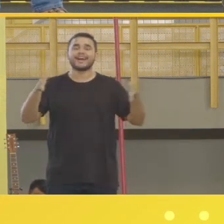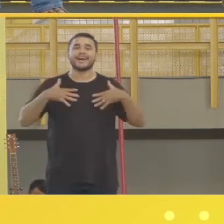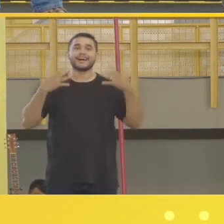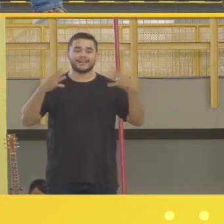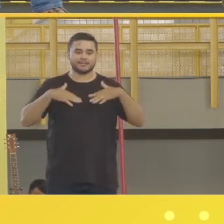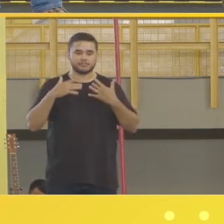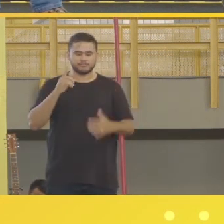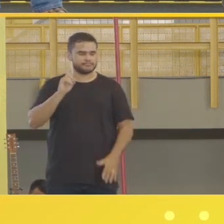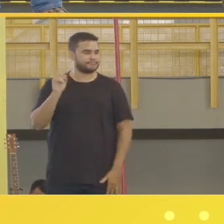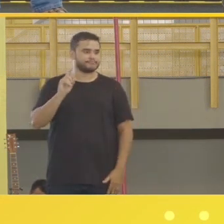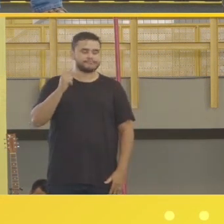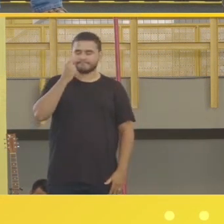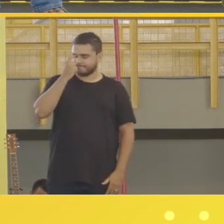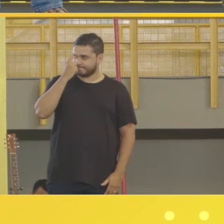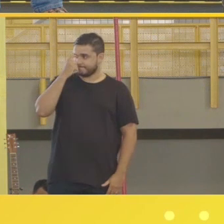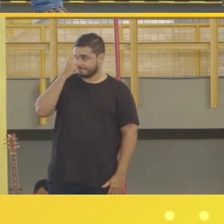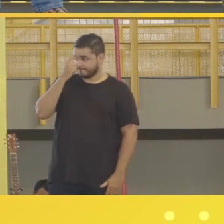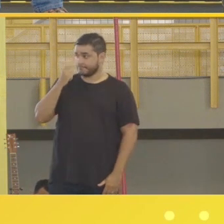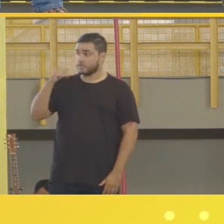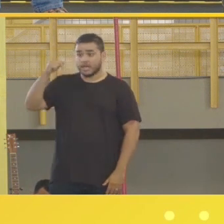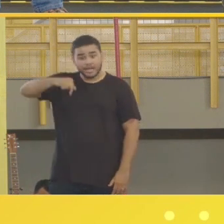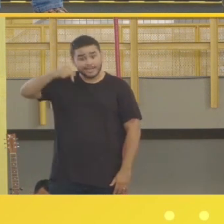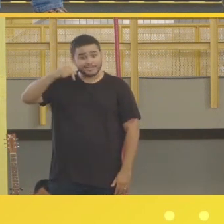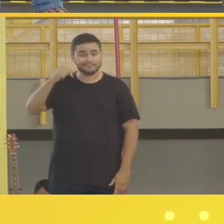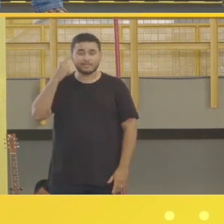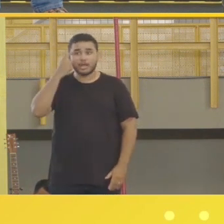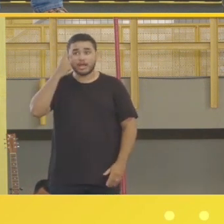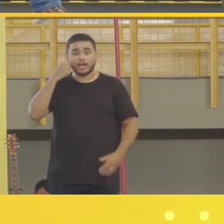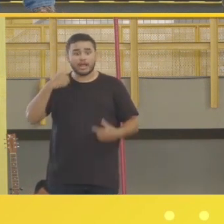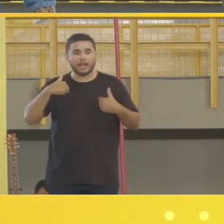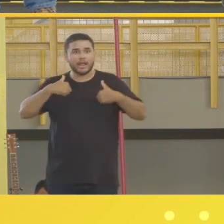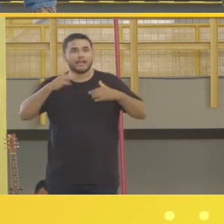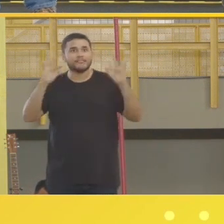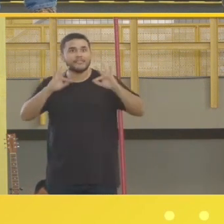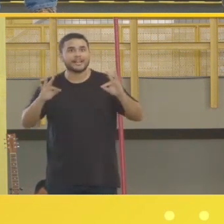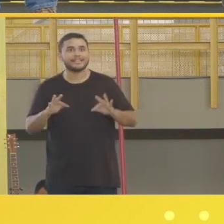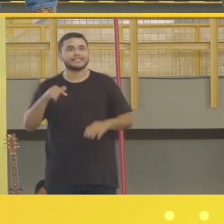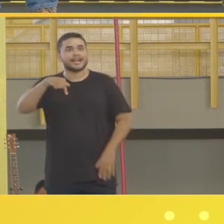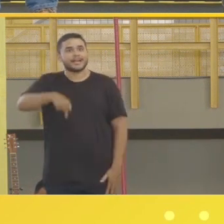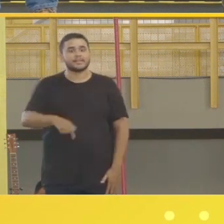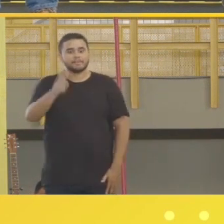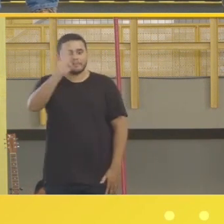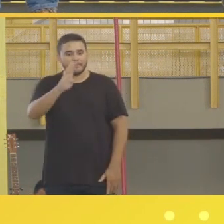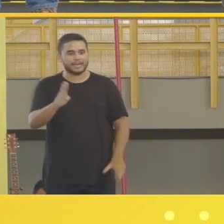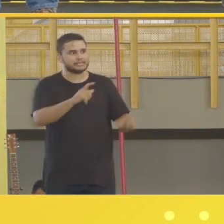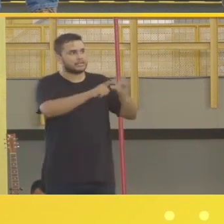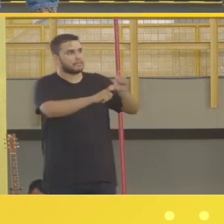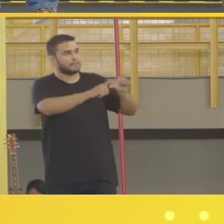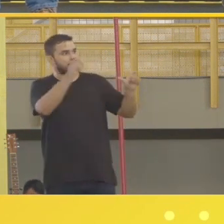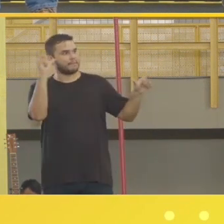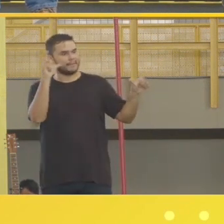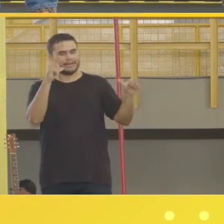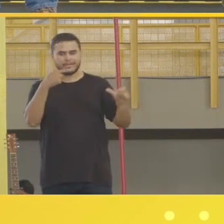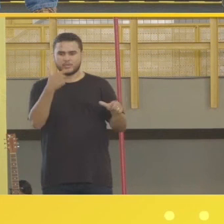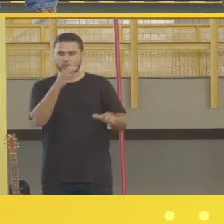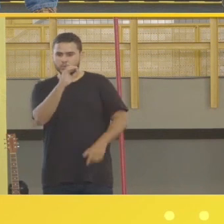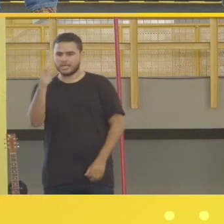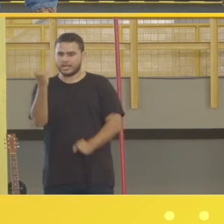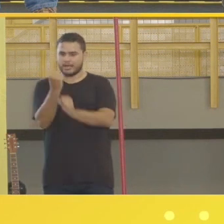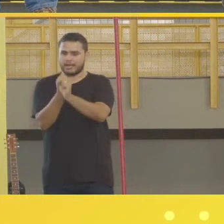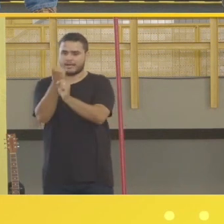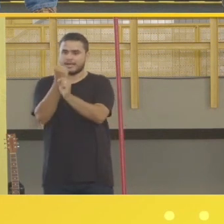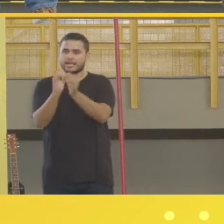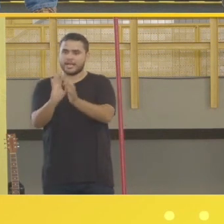há muito a se comemorar, não há muito a se celebrar. São 200 anos de independência, porém, são